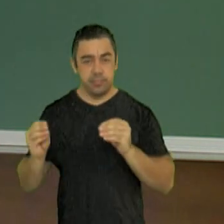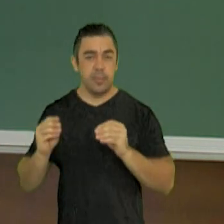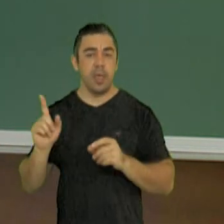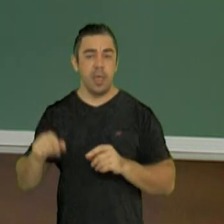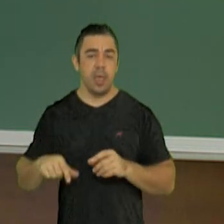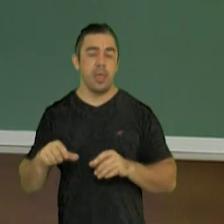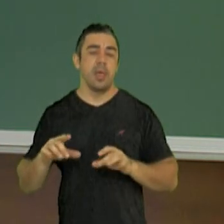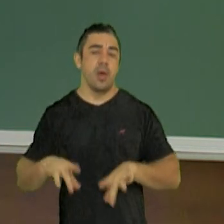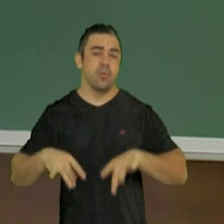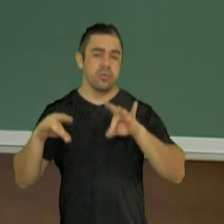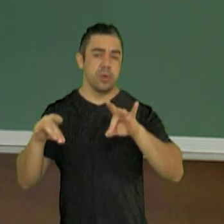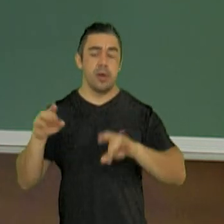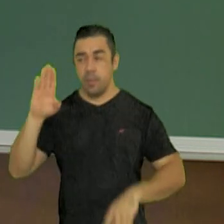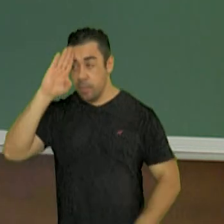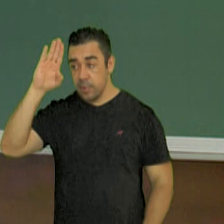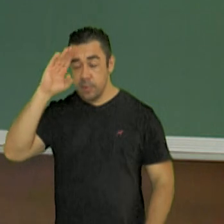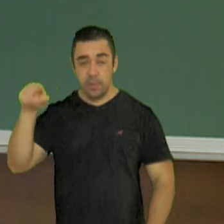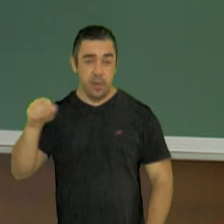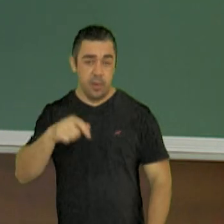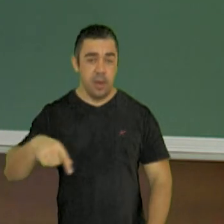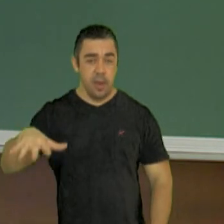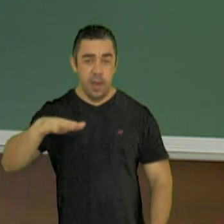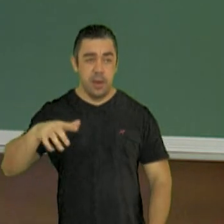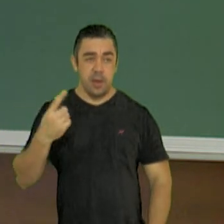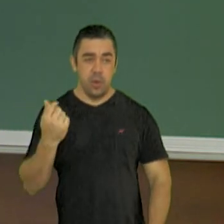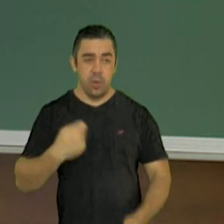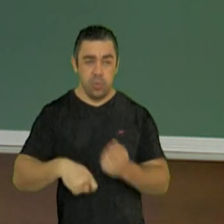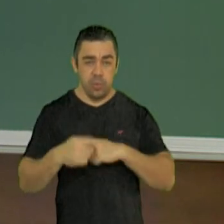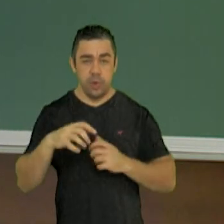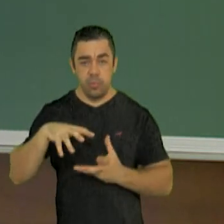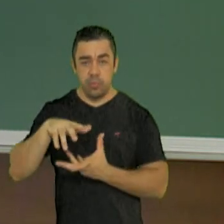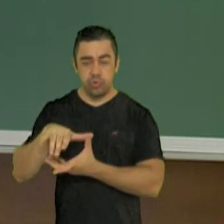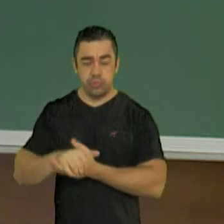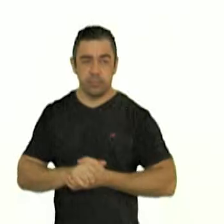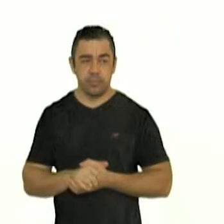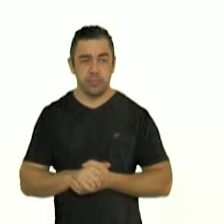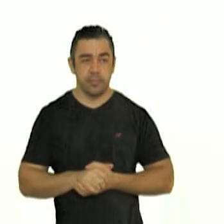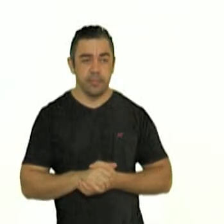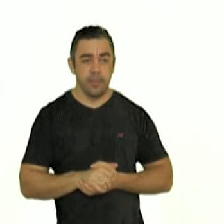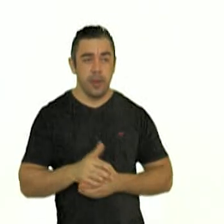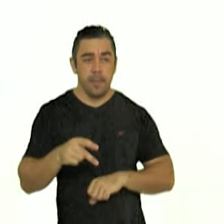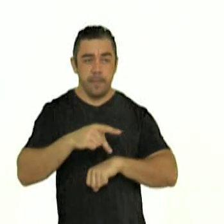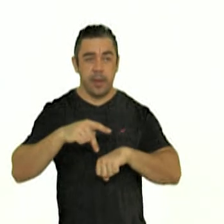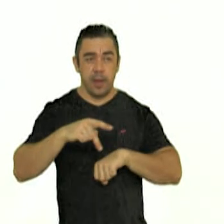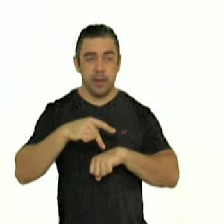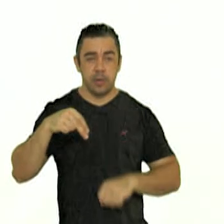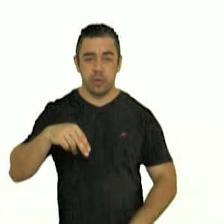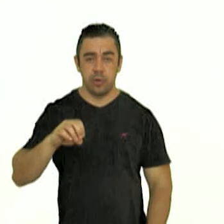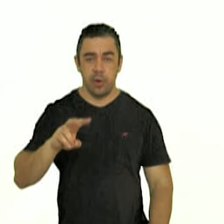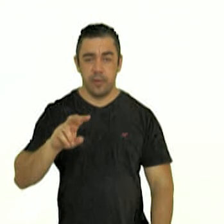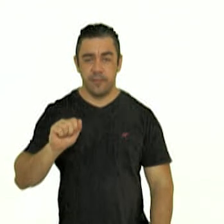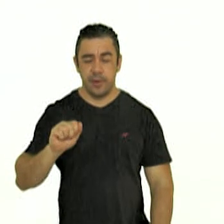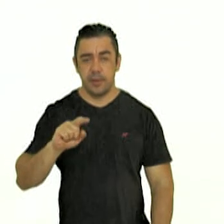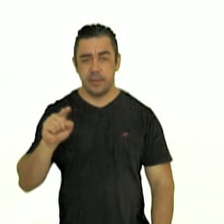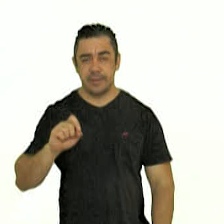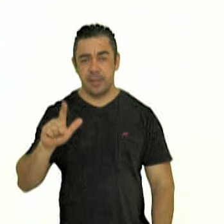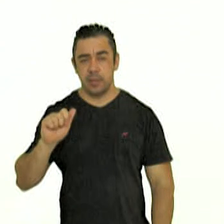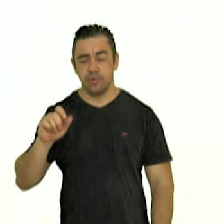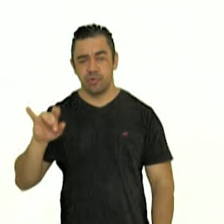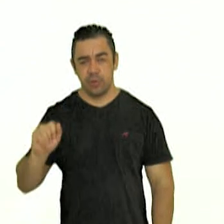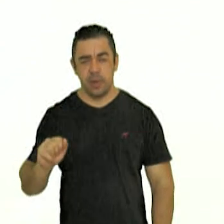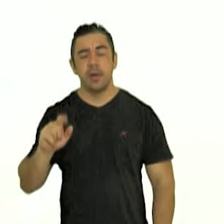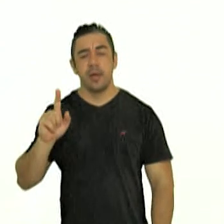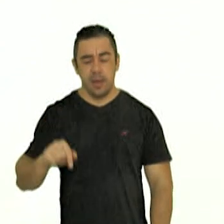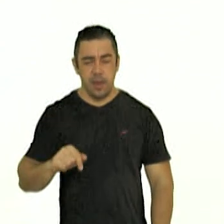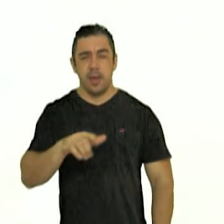principal concorrente aí na economia mundial. A Nova Zelândia se destaca na produção de laticínios, indústria